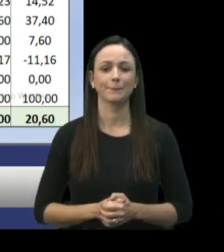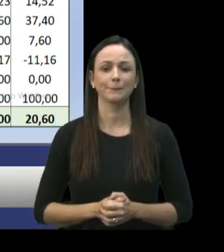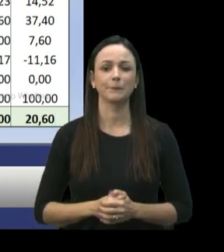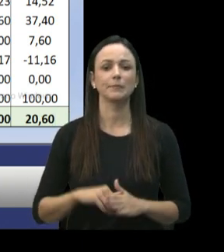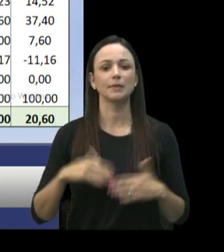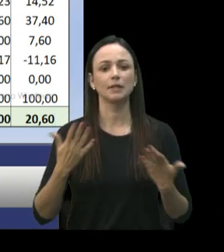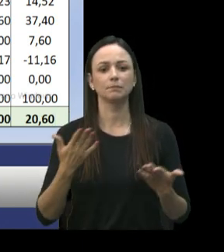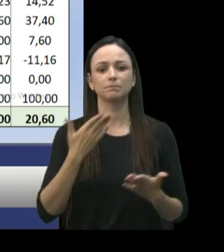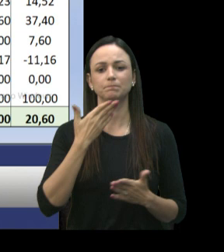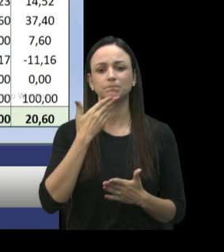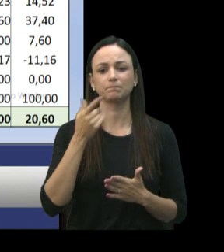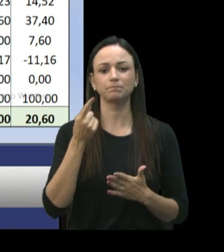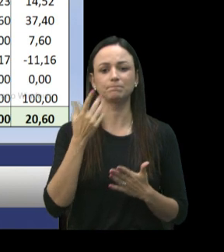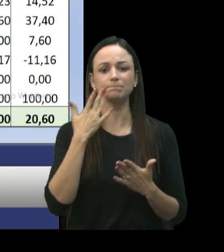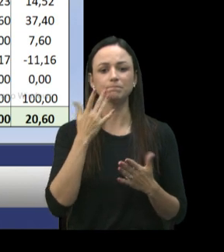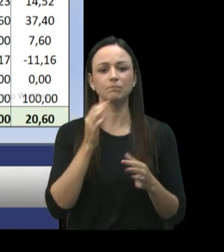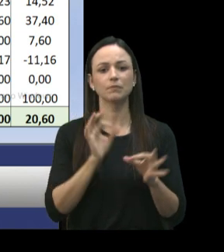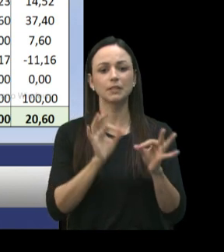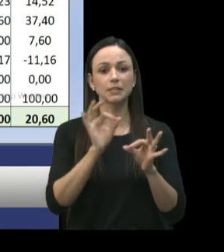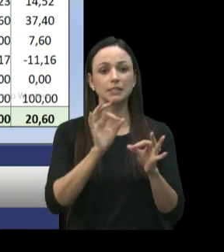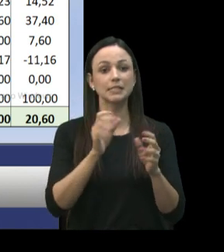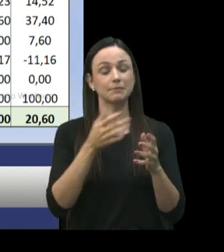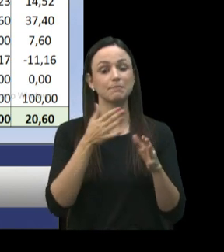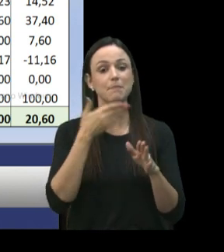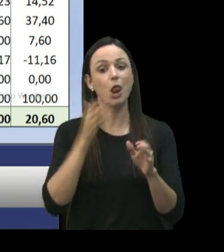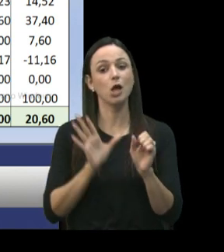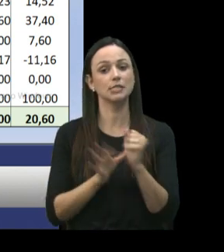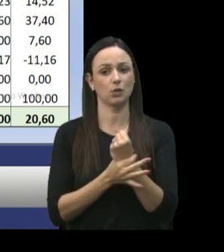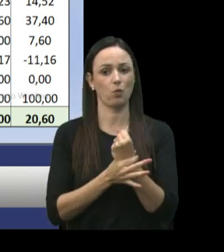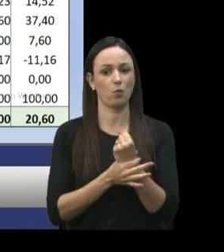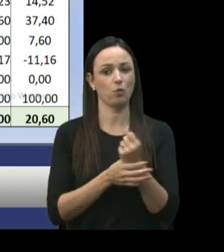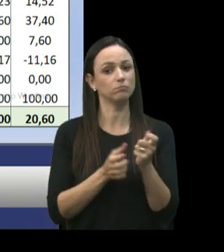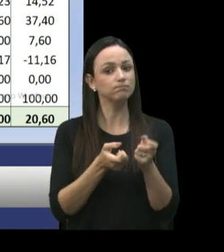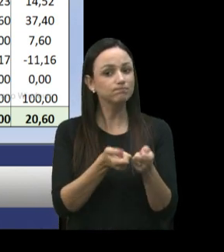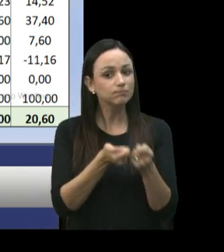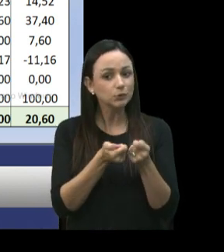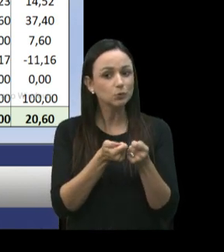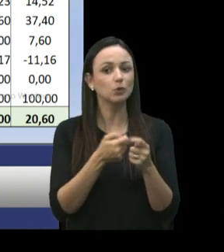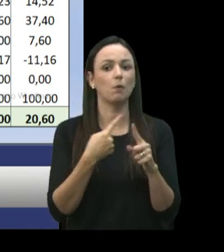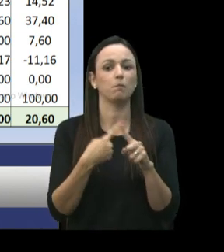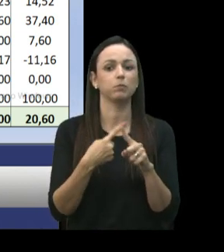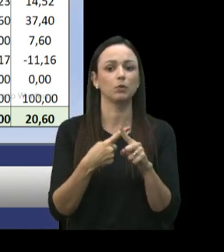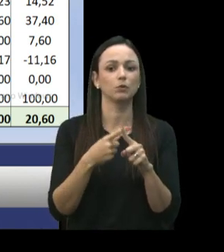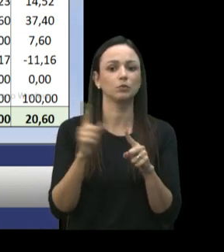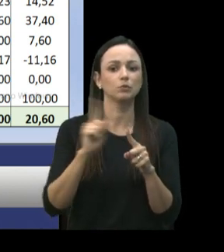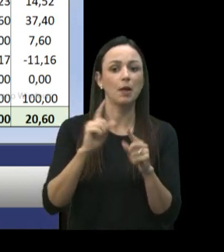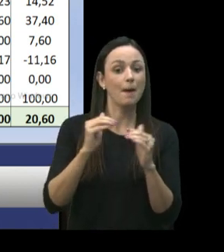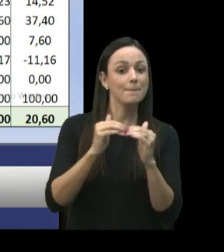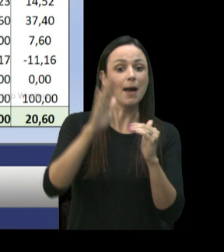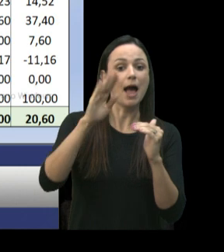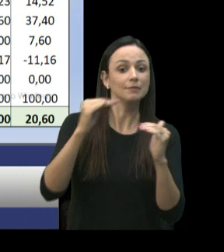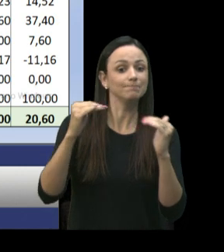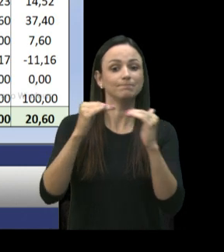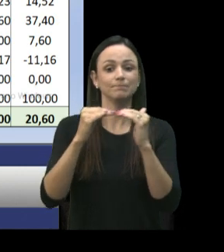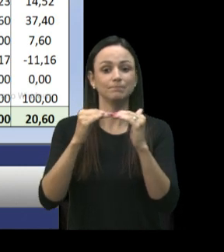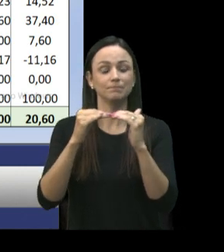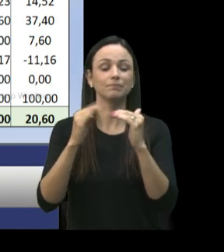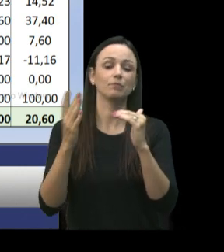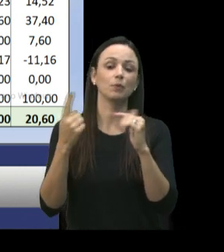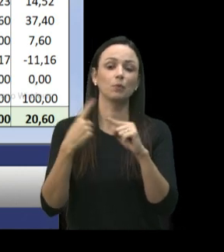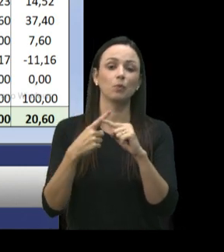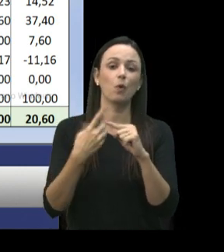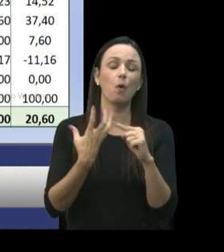preferimos fazer uma estimativa um pouco mais segura, nem tanto aquém, nem tanto além daquilo que poderia se